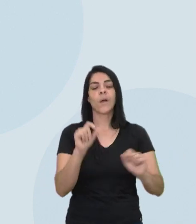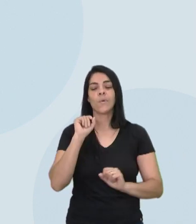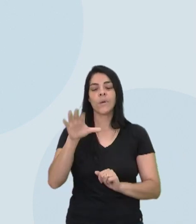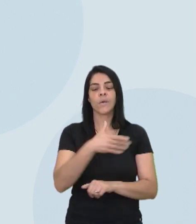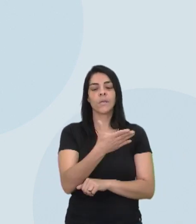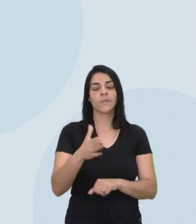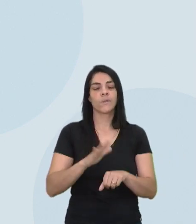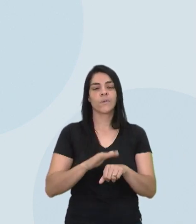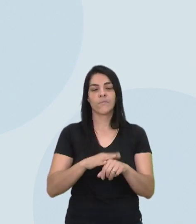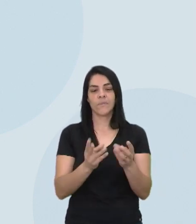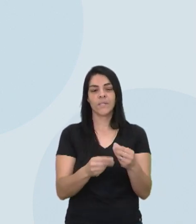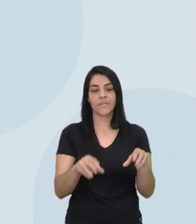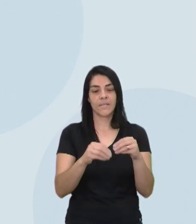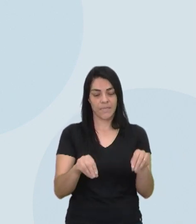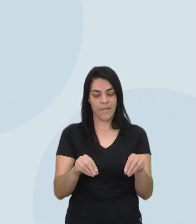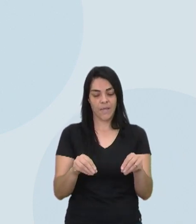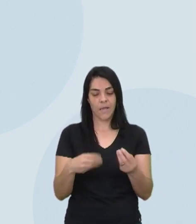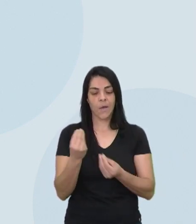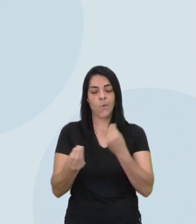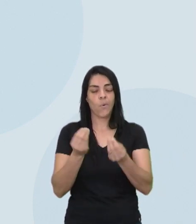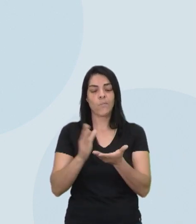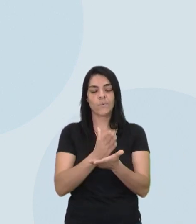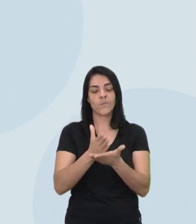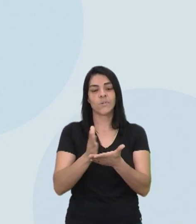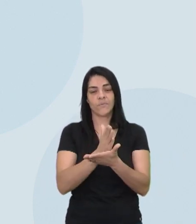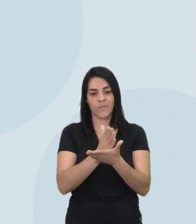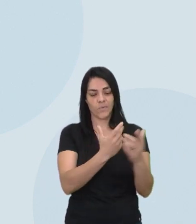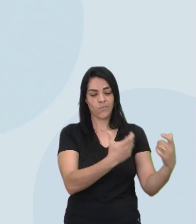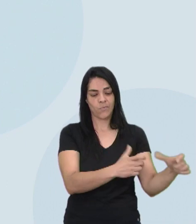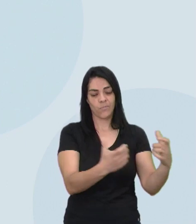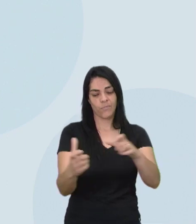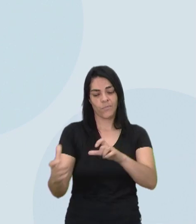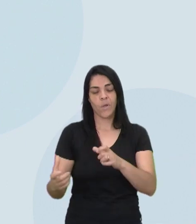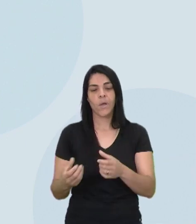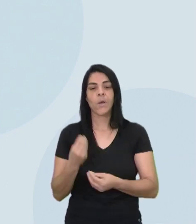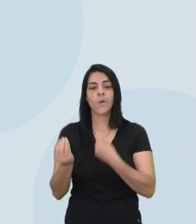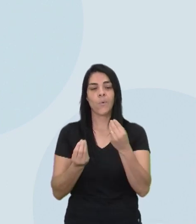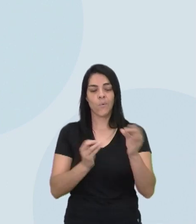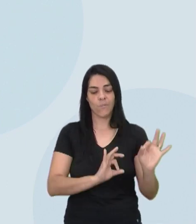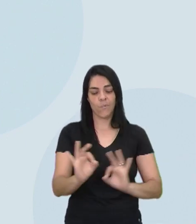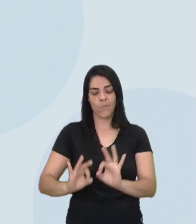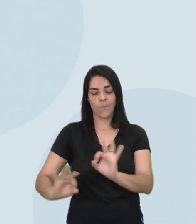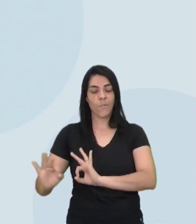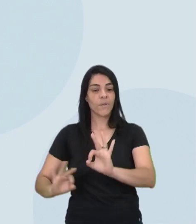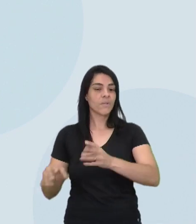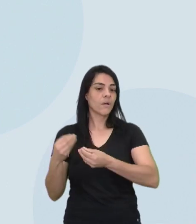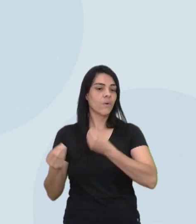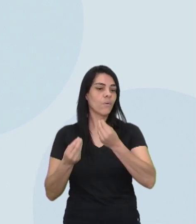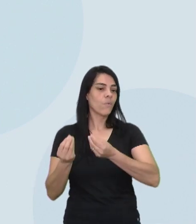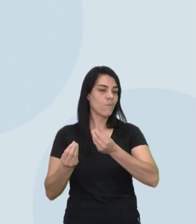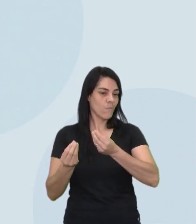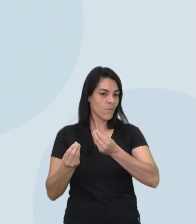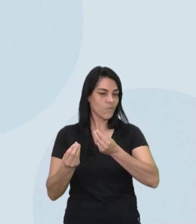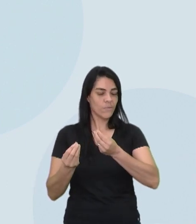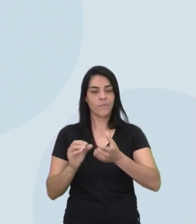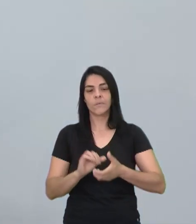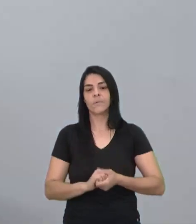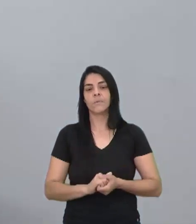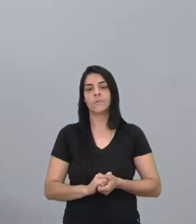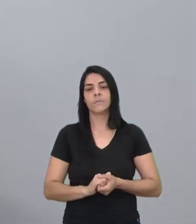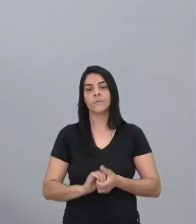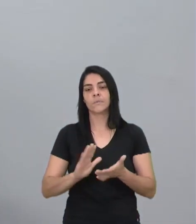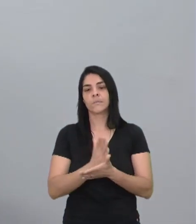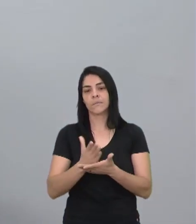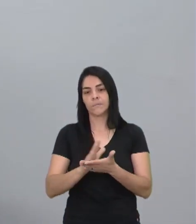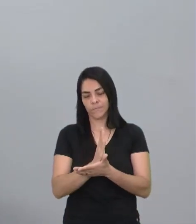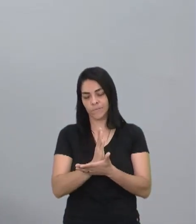sentido mais abstrato? Como a gente divide esses territórios? Como a gente organiza essa divisão dos solos? Assim como essa divisão dos